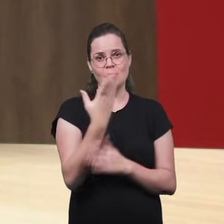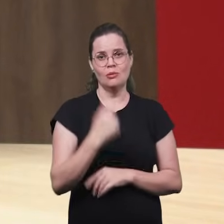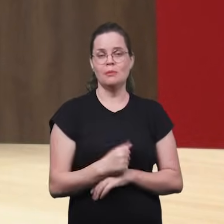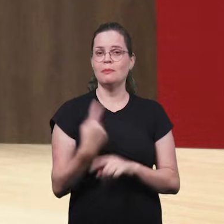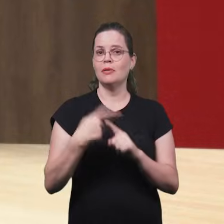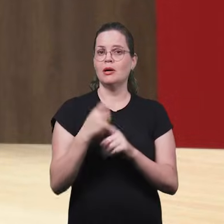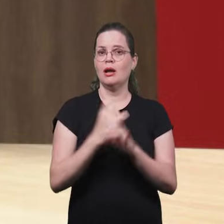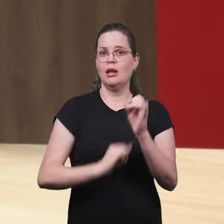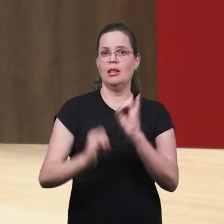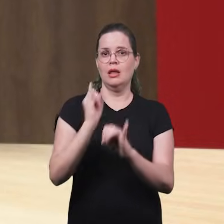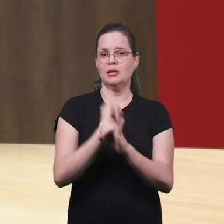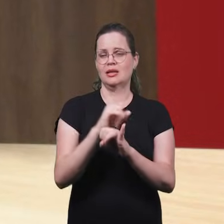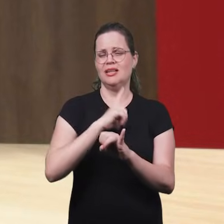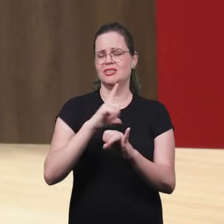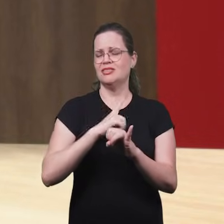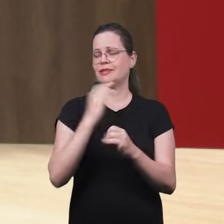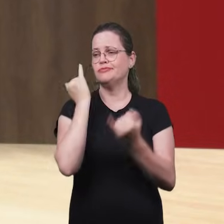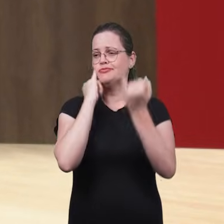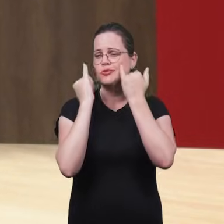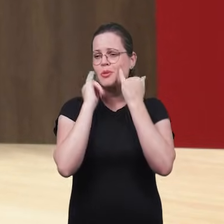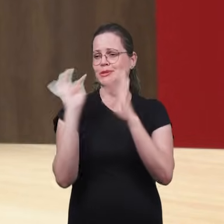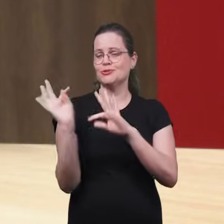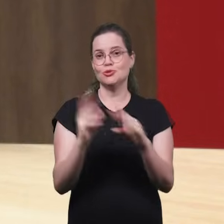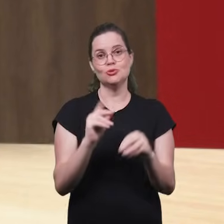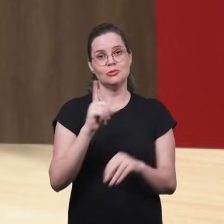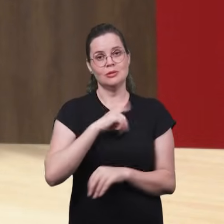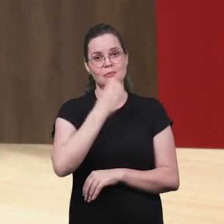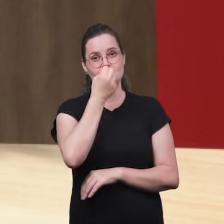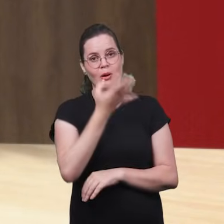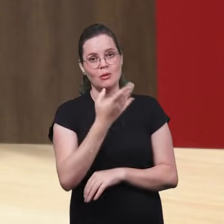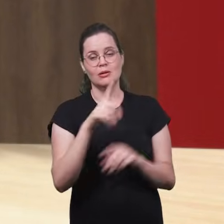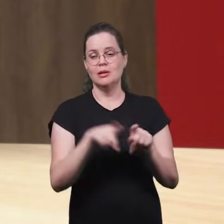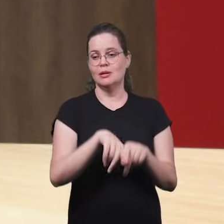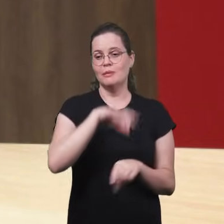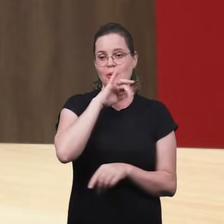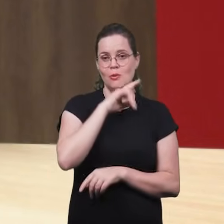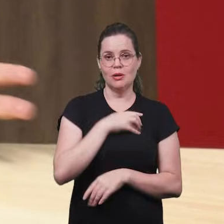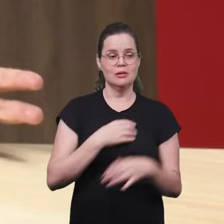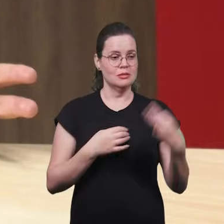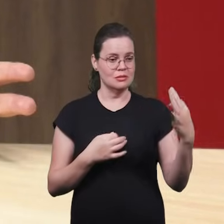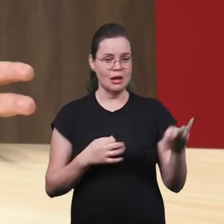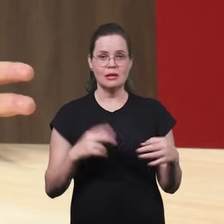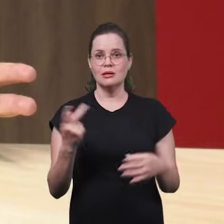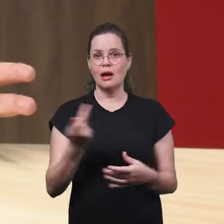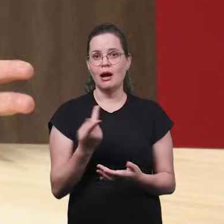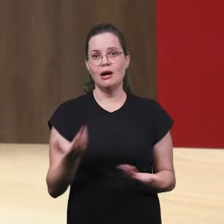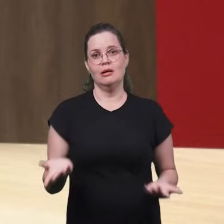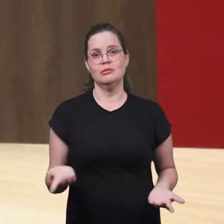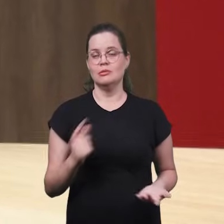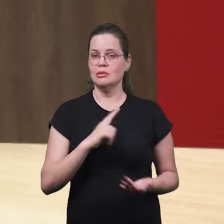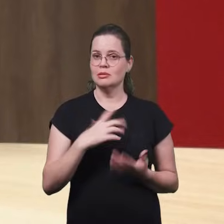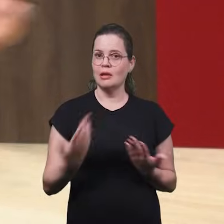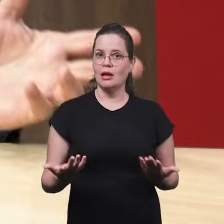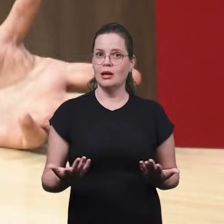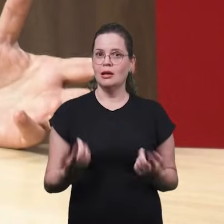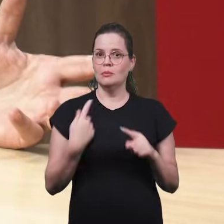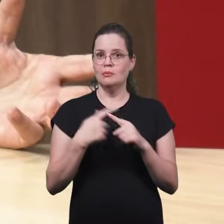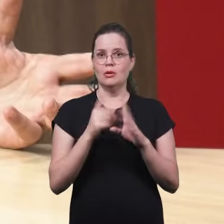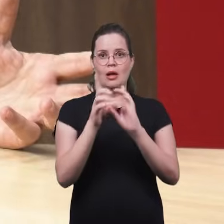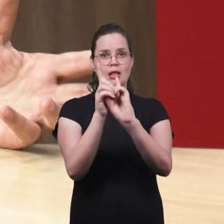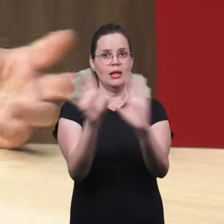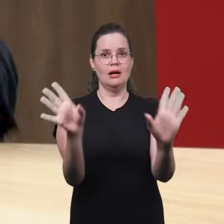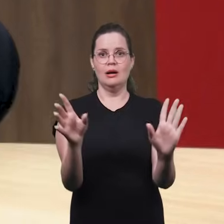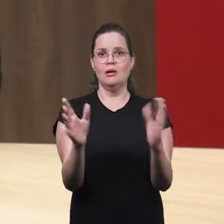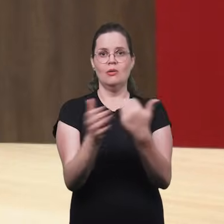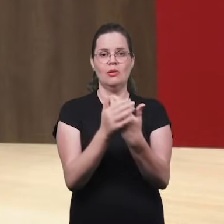porque, na internet, tem todo tipo de coisa. É verdade. Boa e ruim, certa e errada. Ela está absolutamente